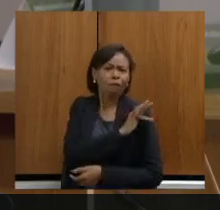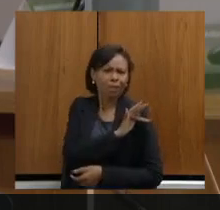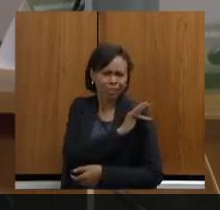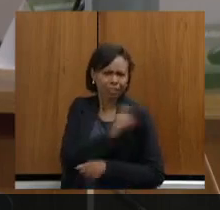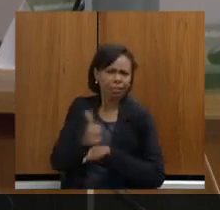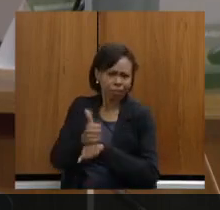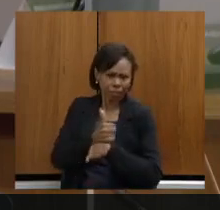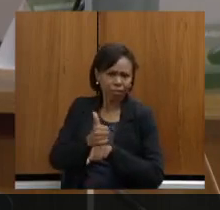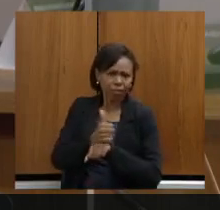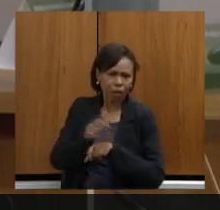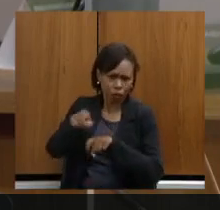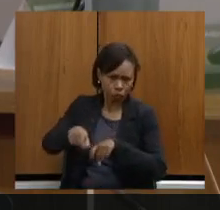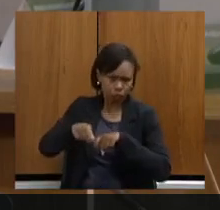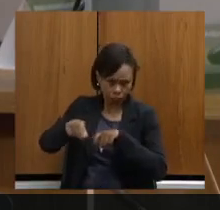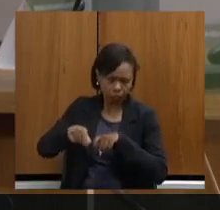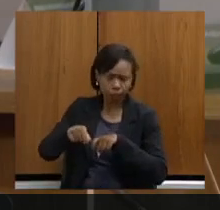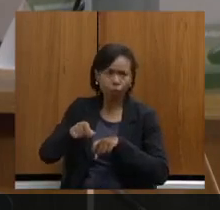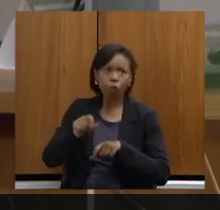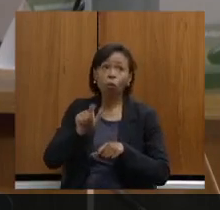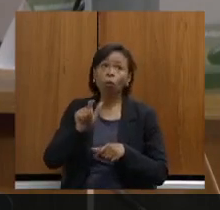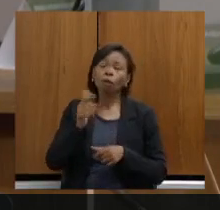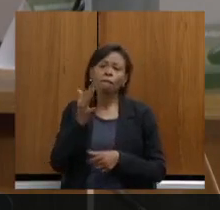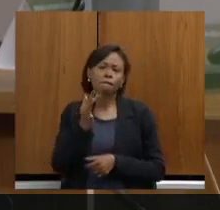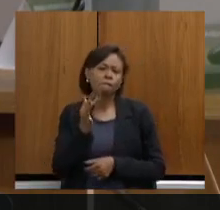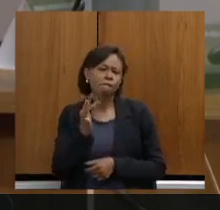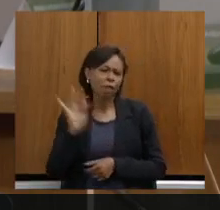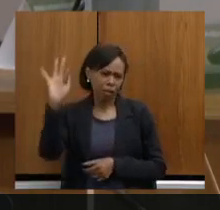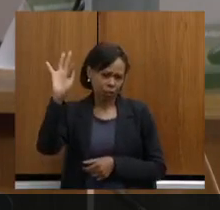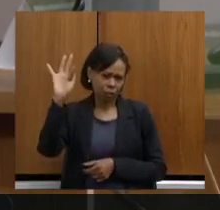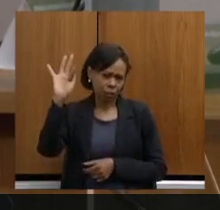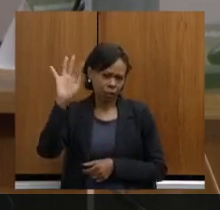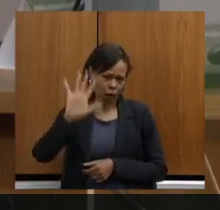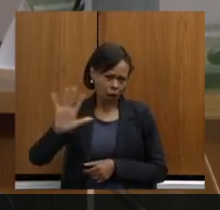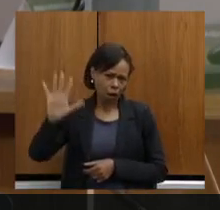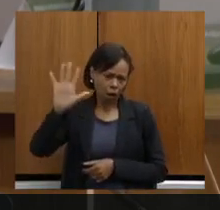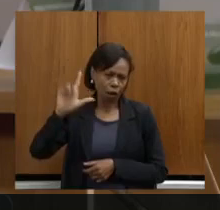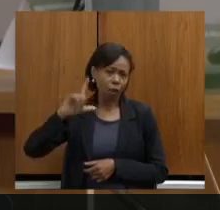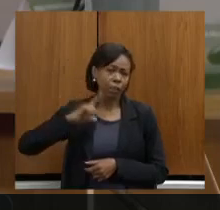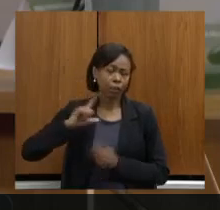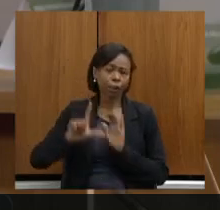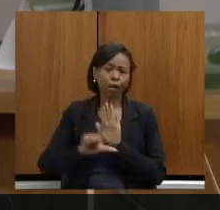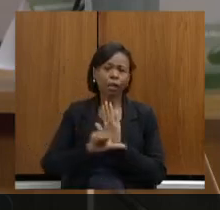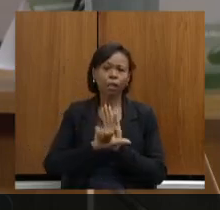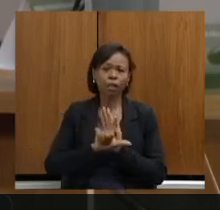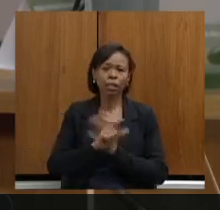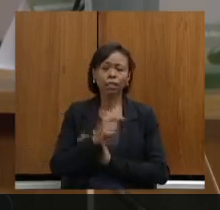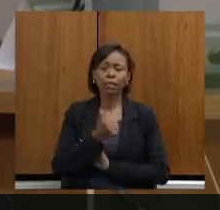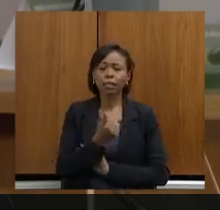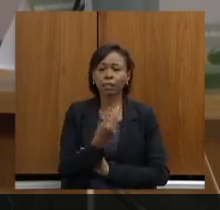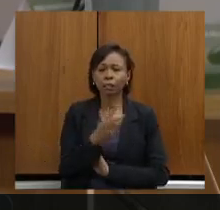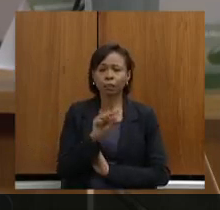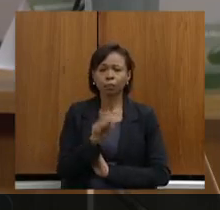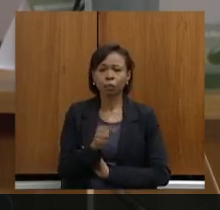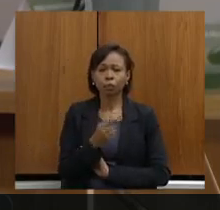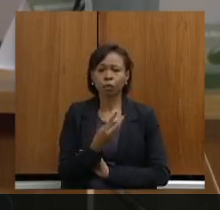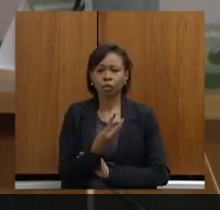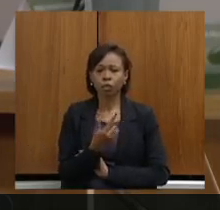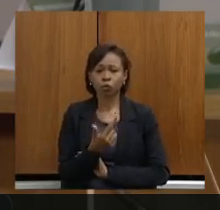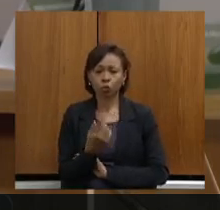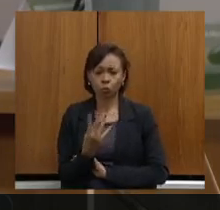né nós tivemos uma lei Halley 13.000 o